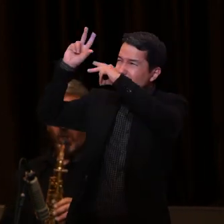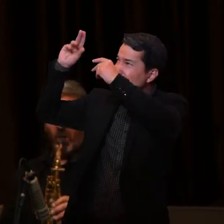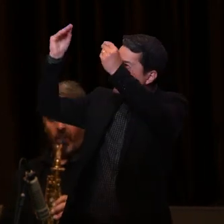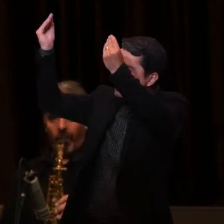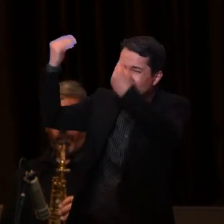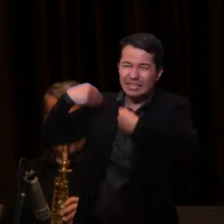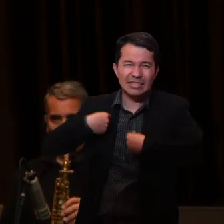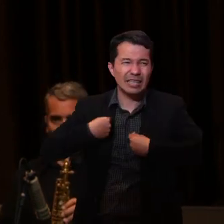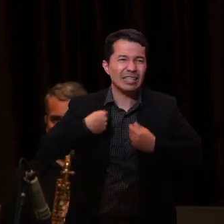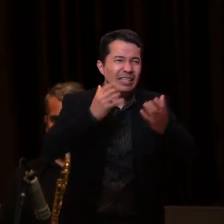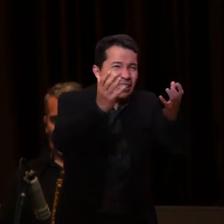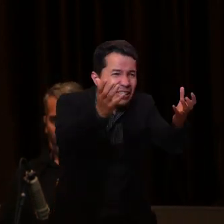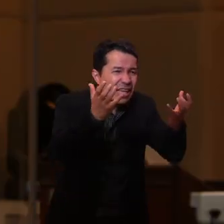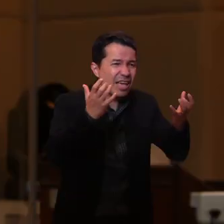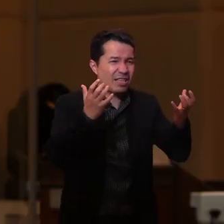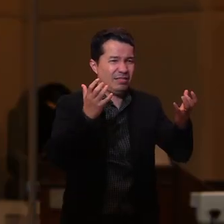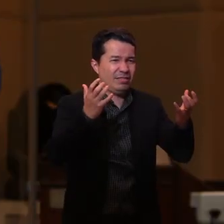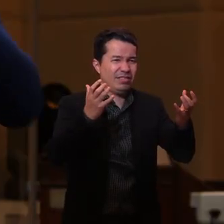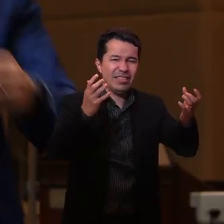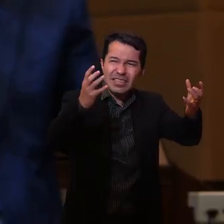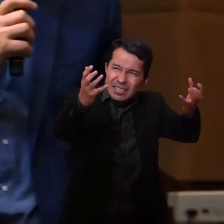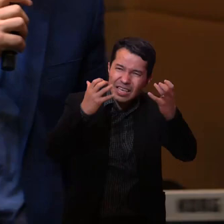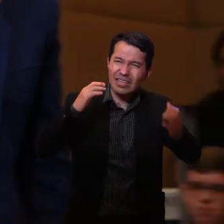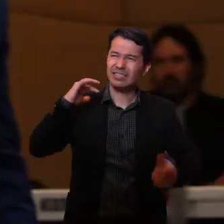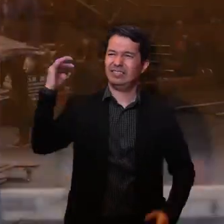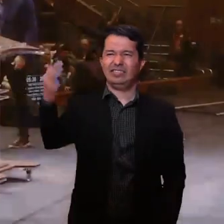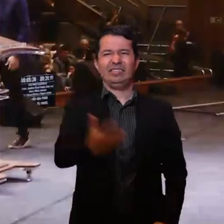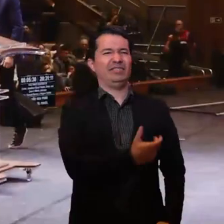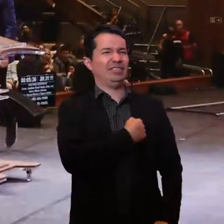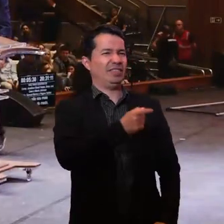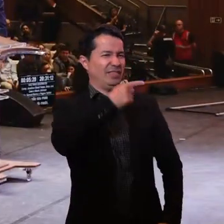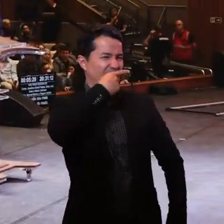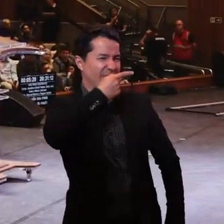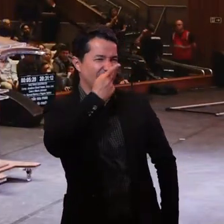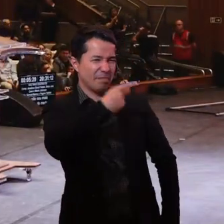salvação vai chegar na tua casa. Pastor, o que eu preciso fazer?